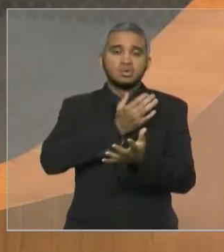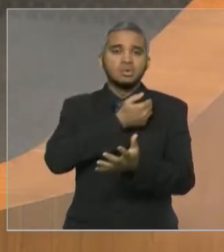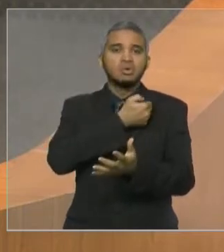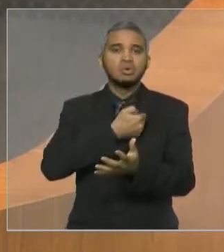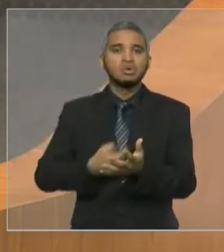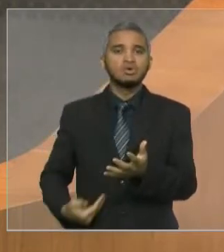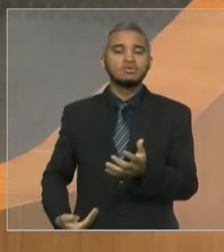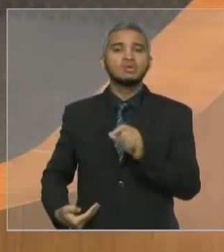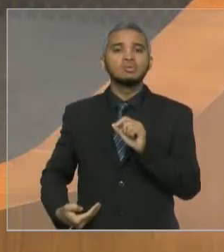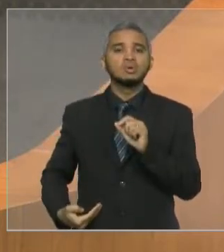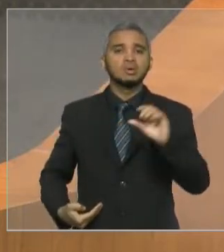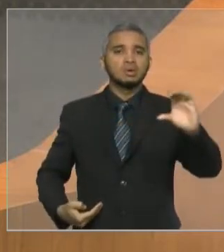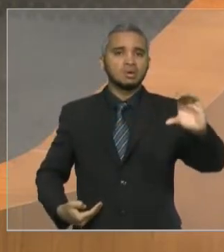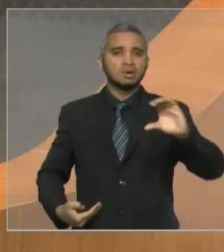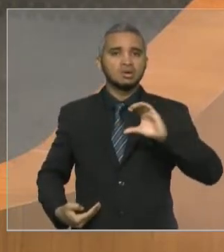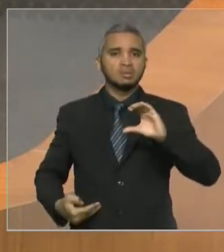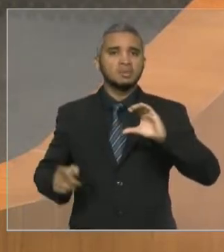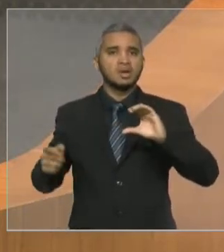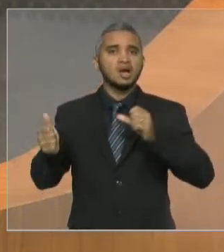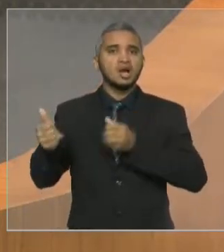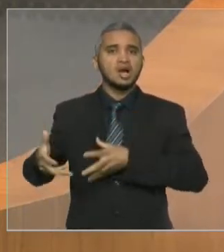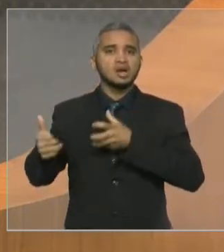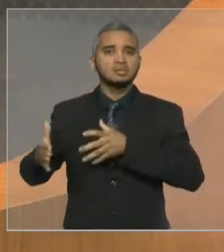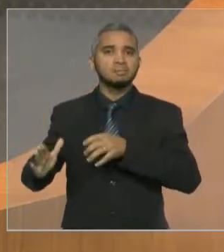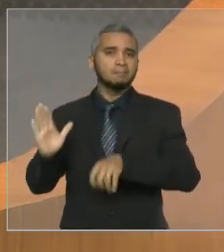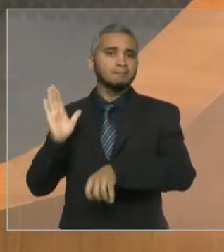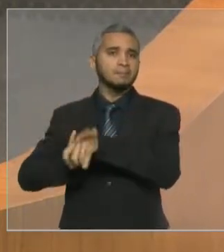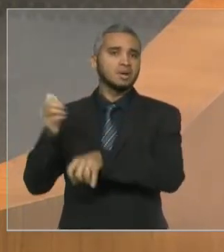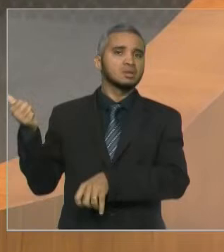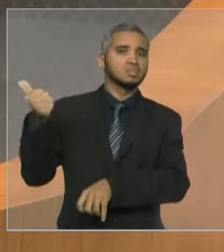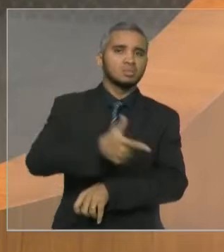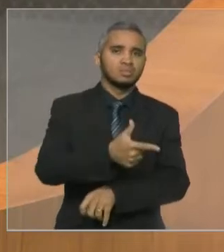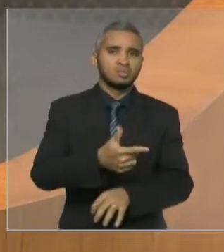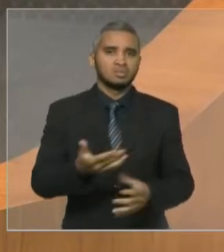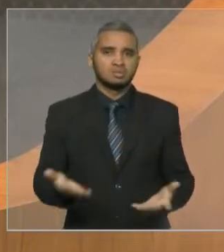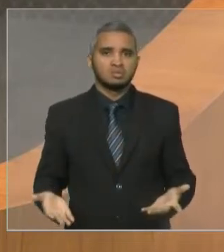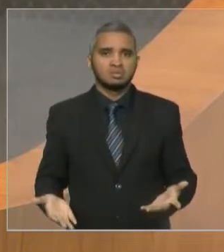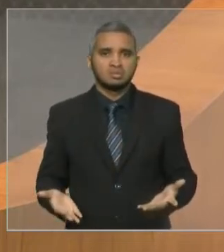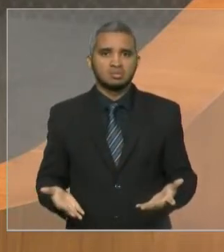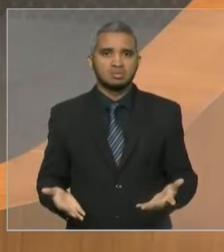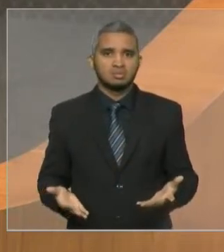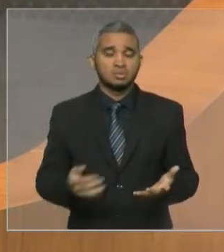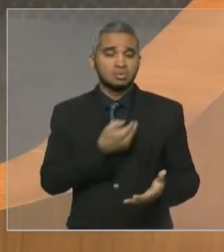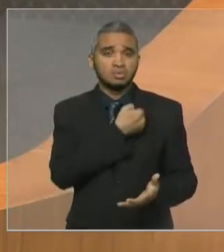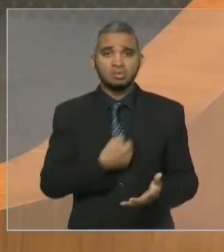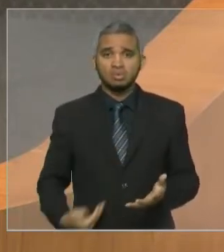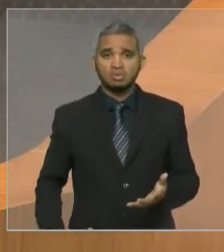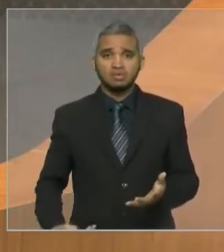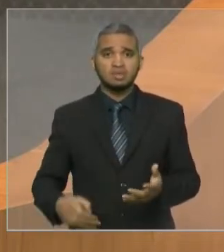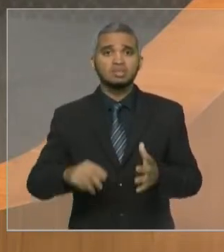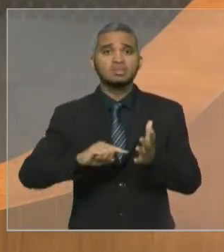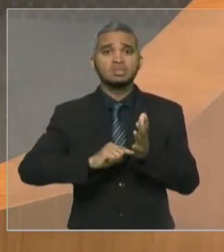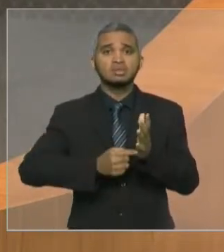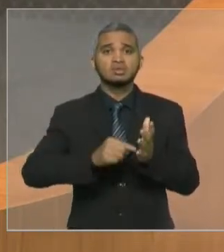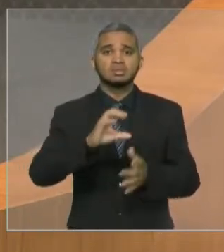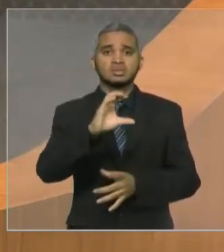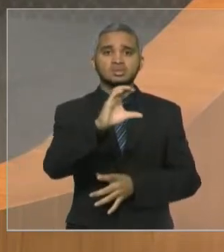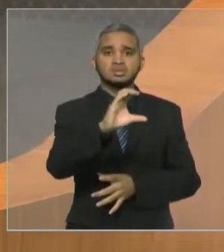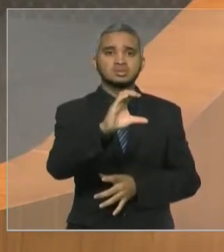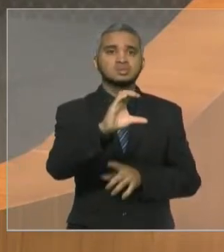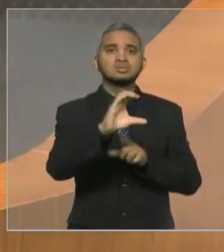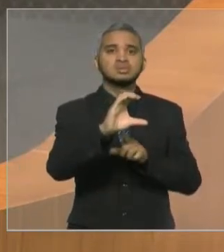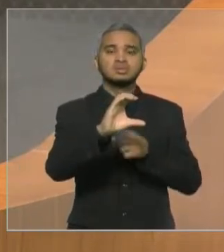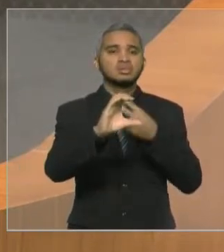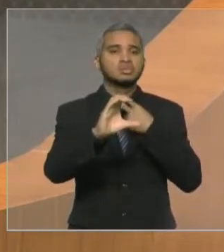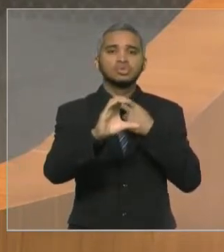governo não pode mais tirar empréstimo. Está na letra C. Estando na letra C, perde a capacidade de